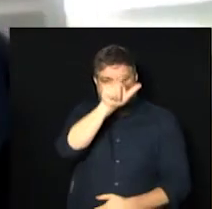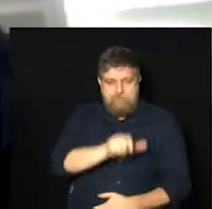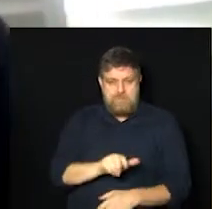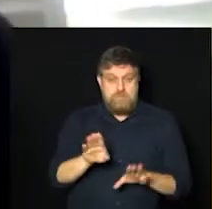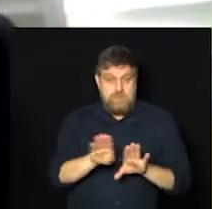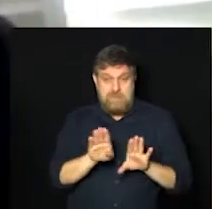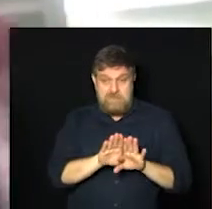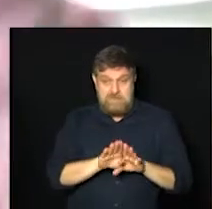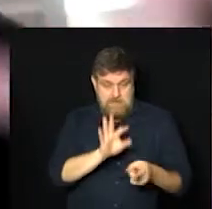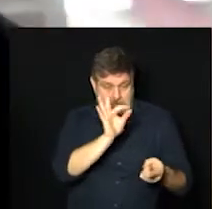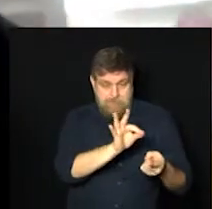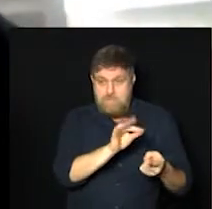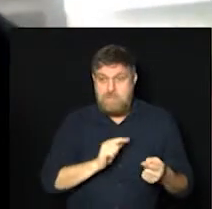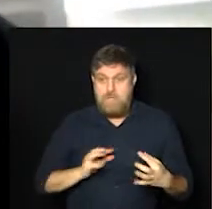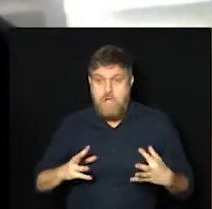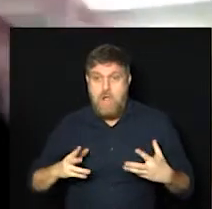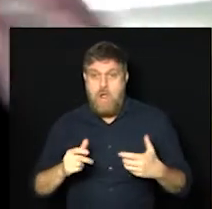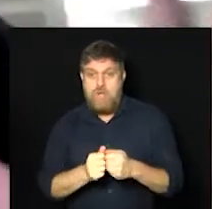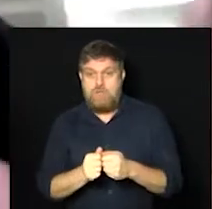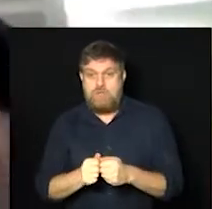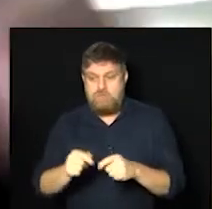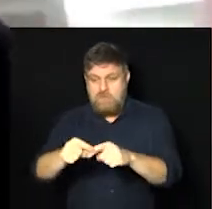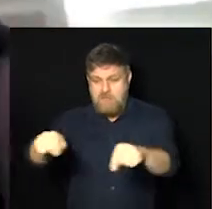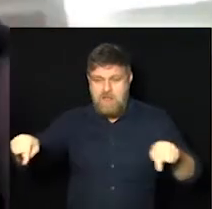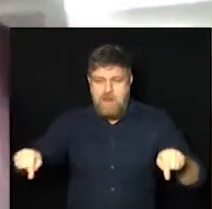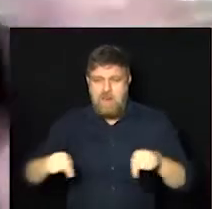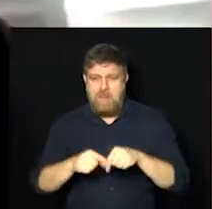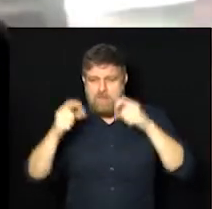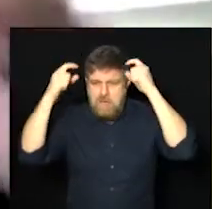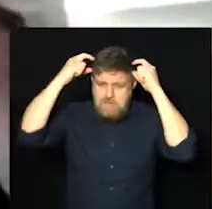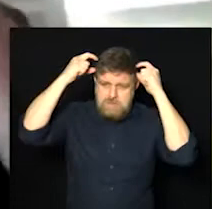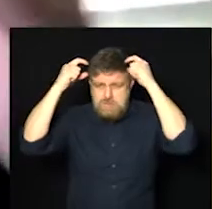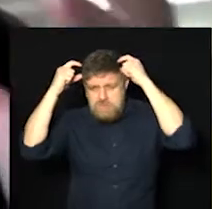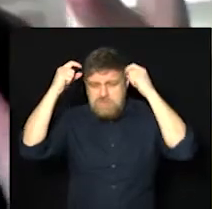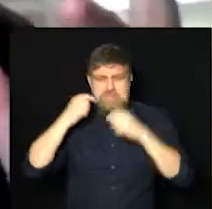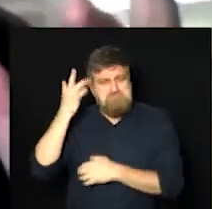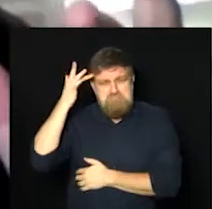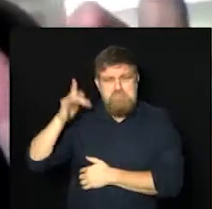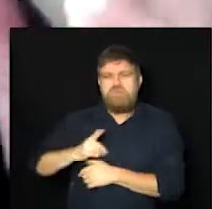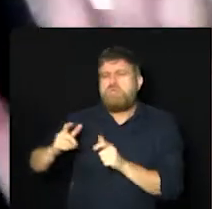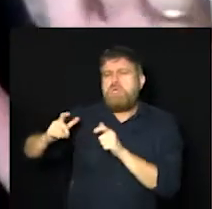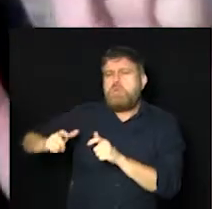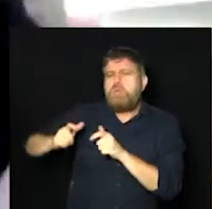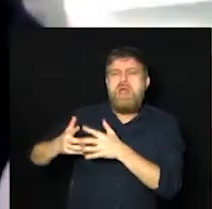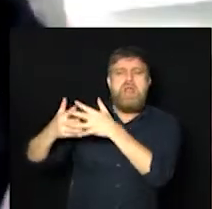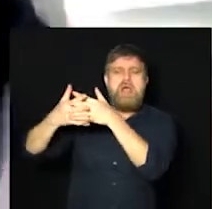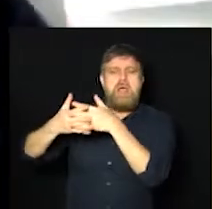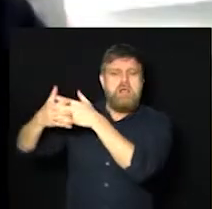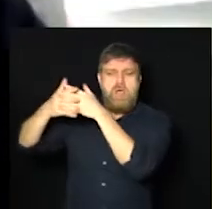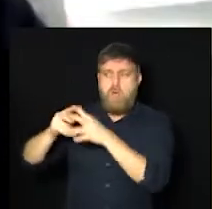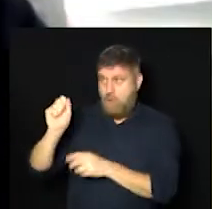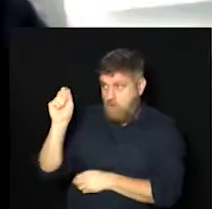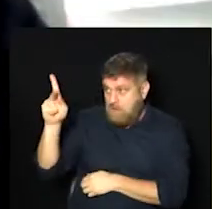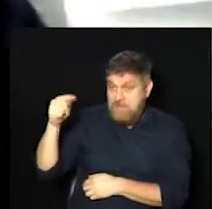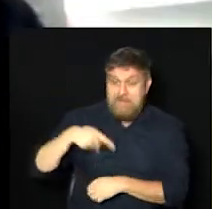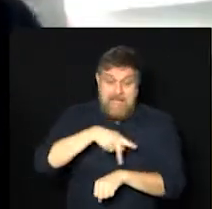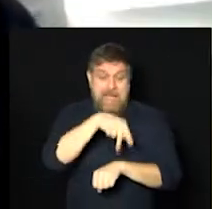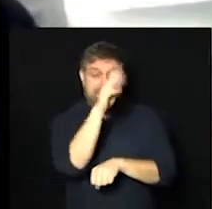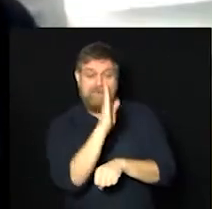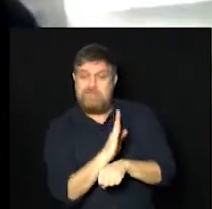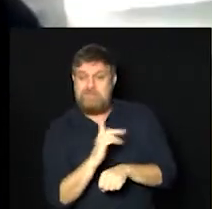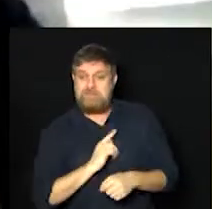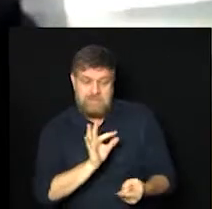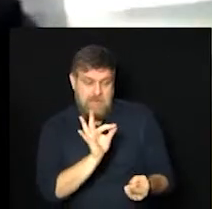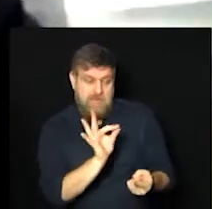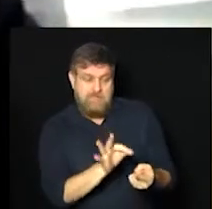é testado, e está todo mundo lá dentro do complexo da Disney ou da ESPN, não me lembro. Você entendeu? E aí, ok, mas aqui ele testa, né? Esses dias estão